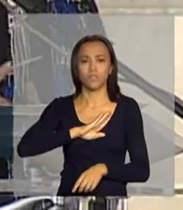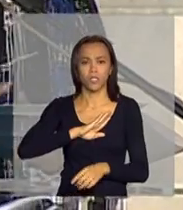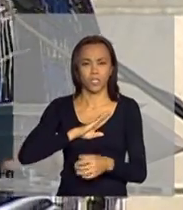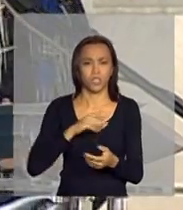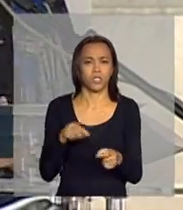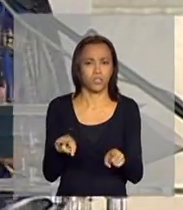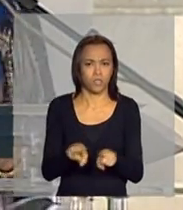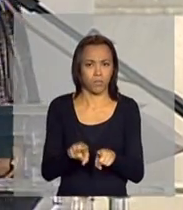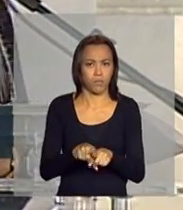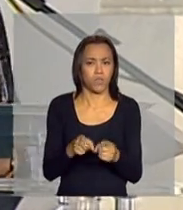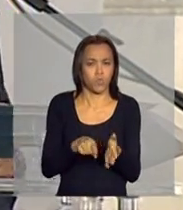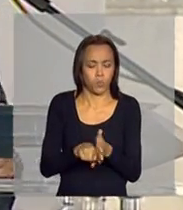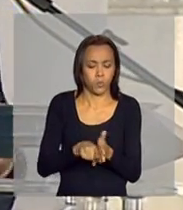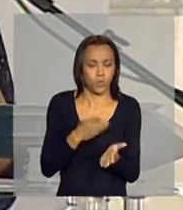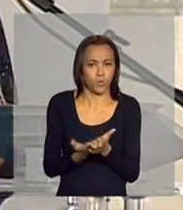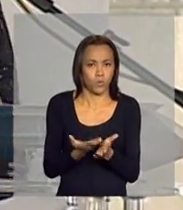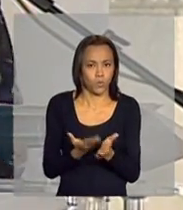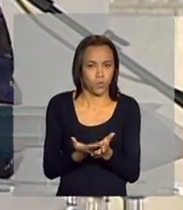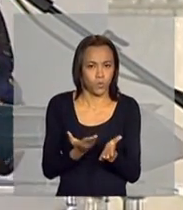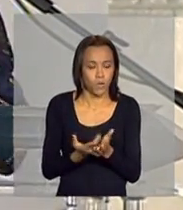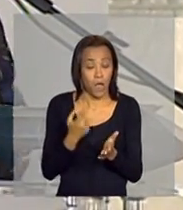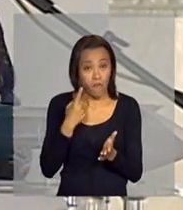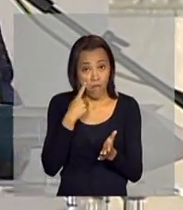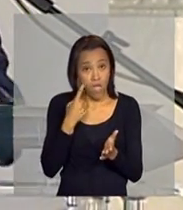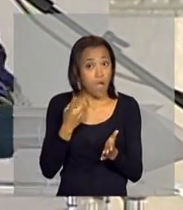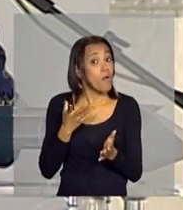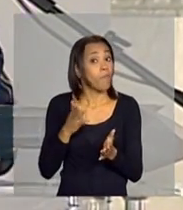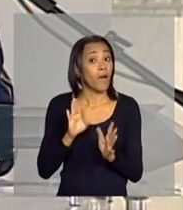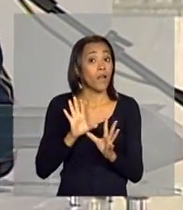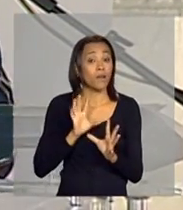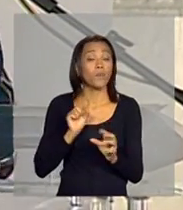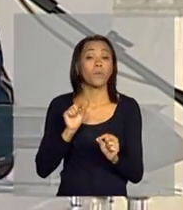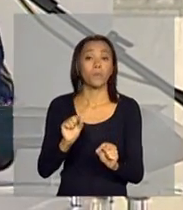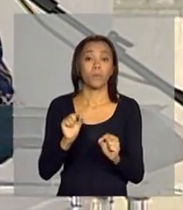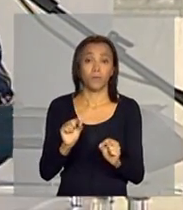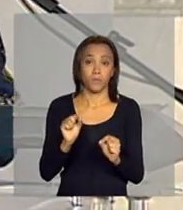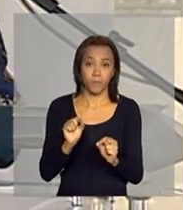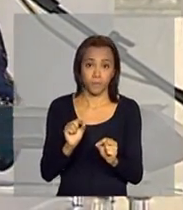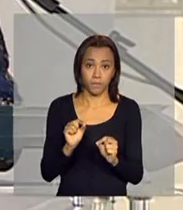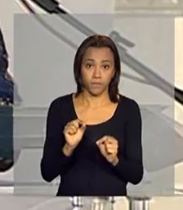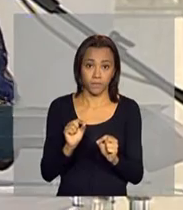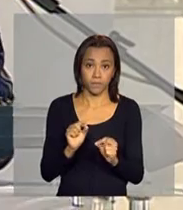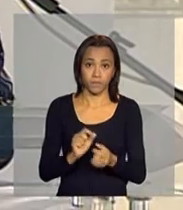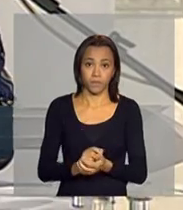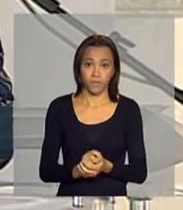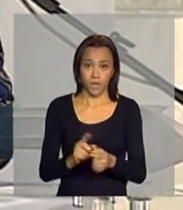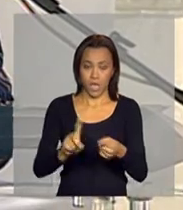estudo para completar essa dupla.